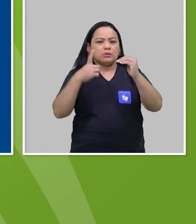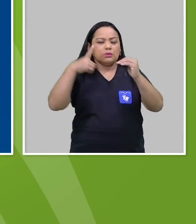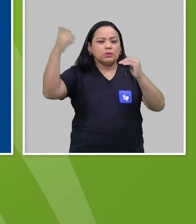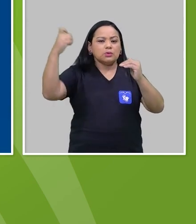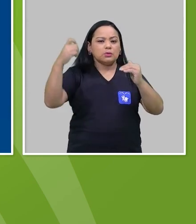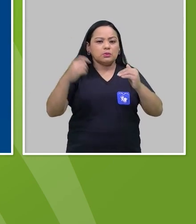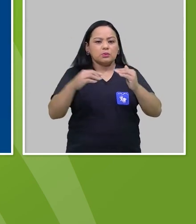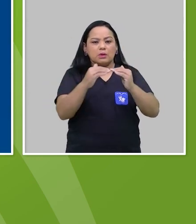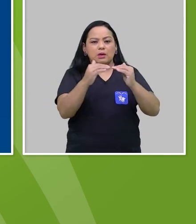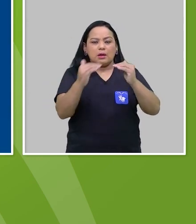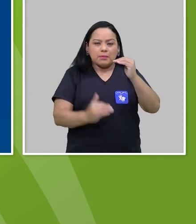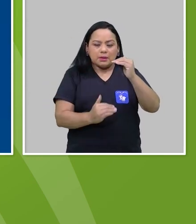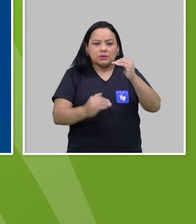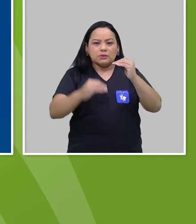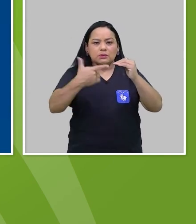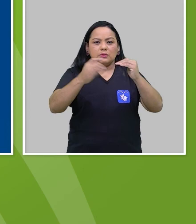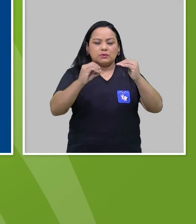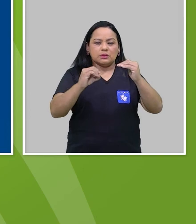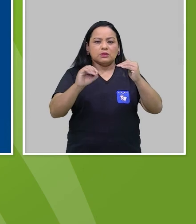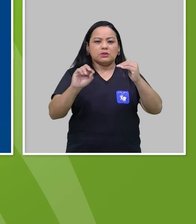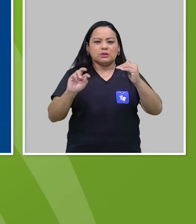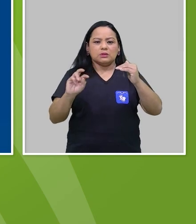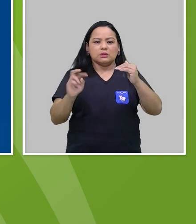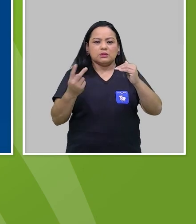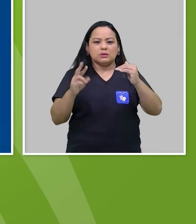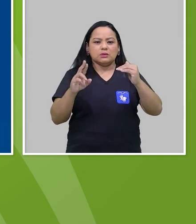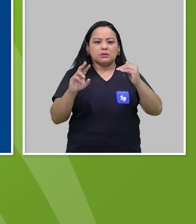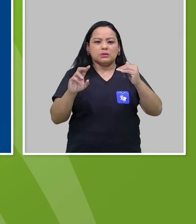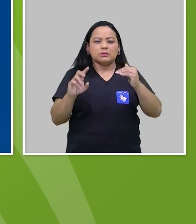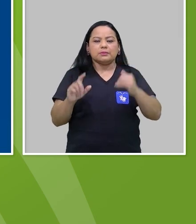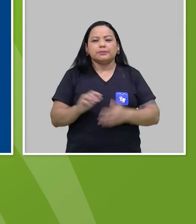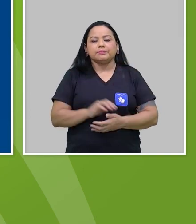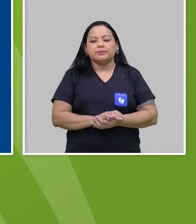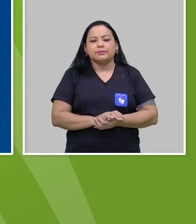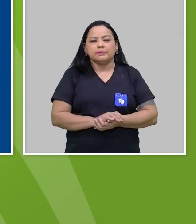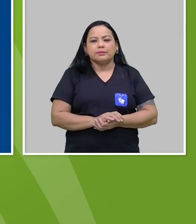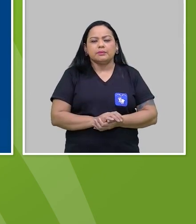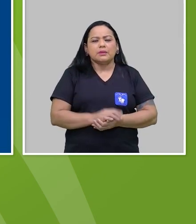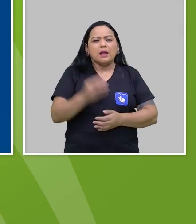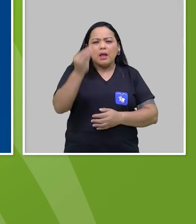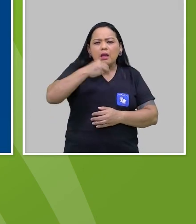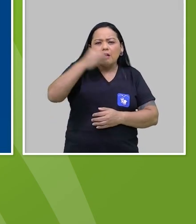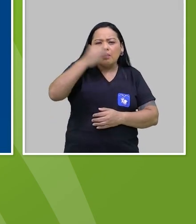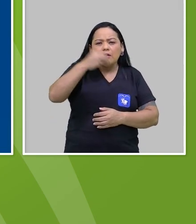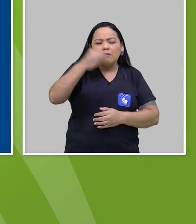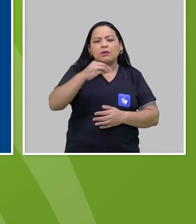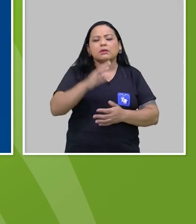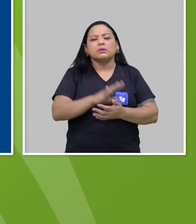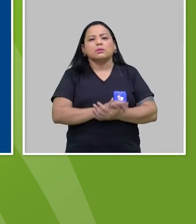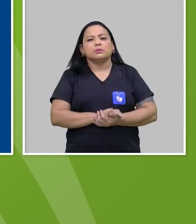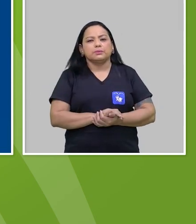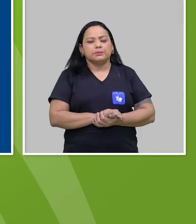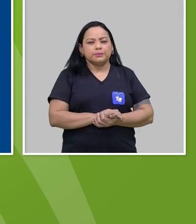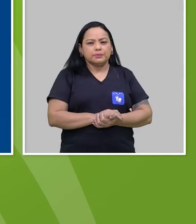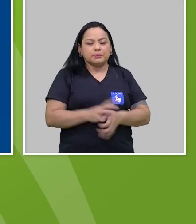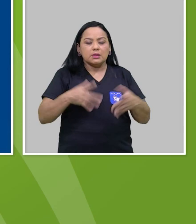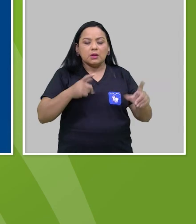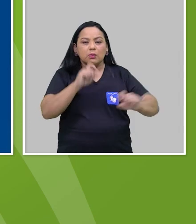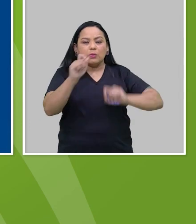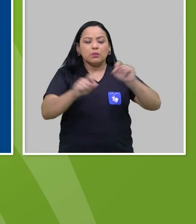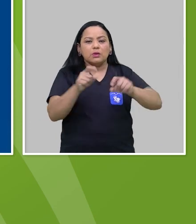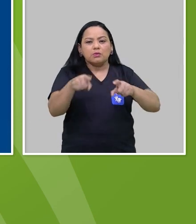Hz. Então, aí, ó, são sons com frequência inferior a 20 Hz. Então, o que eu quero que